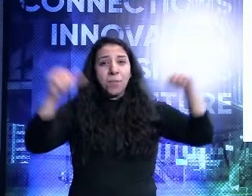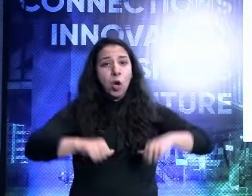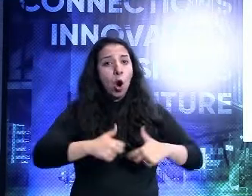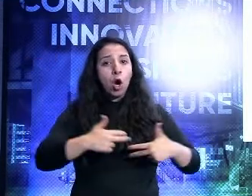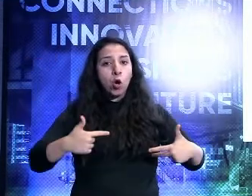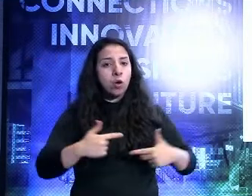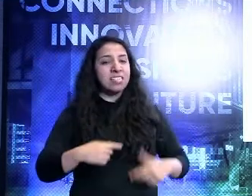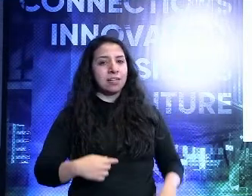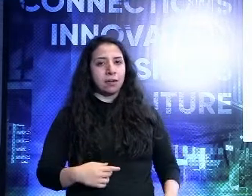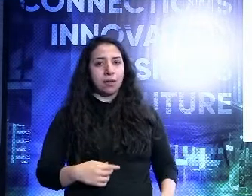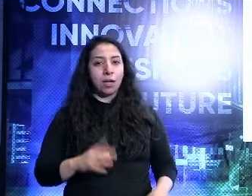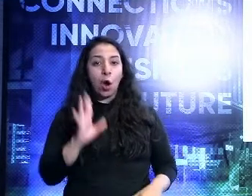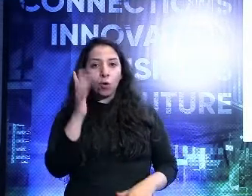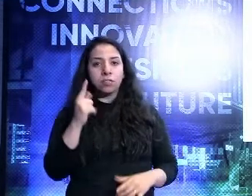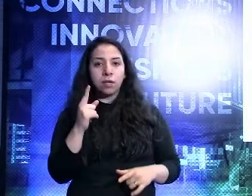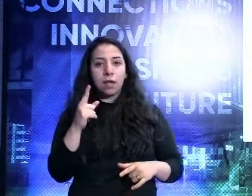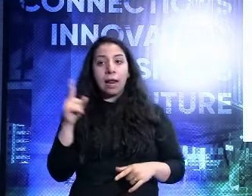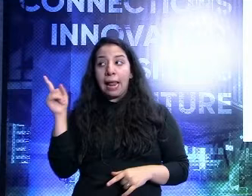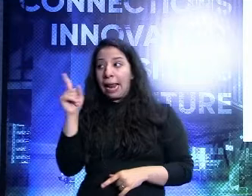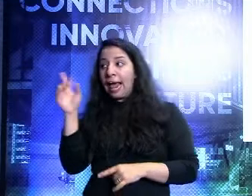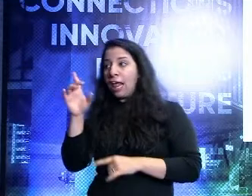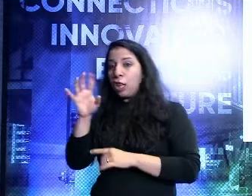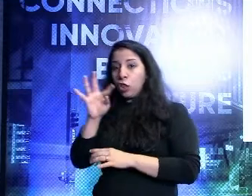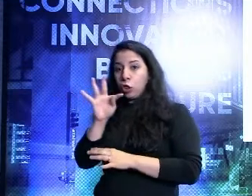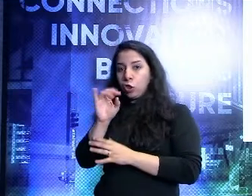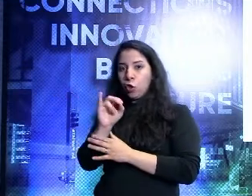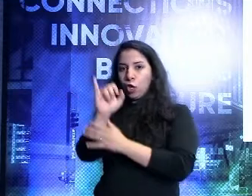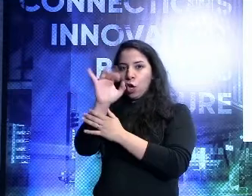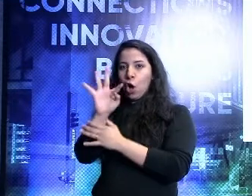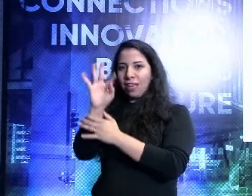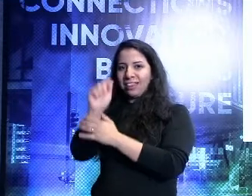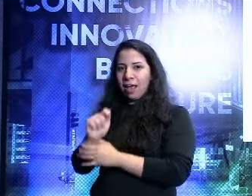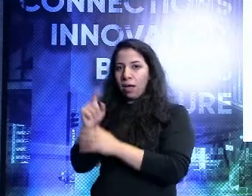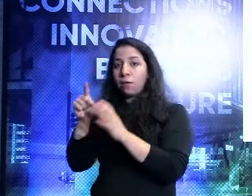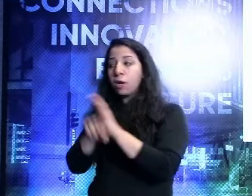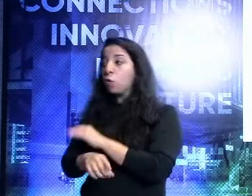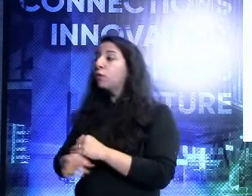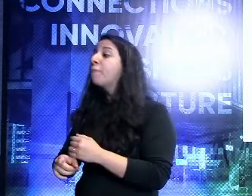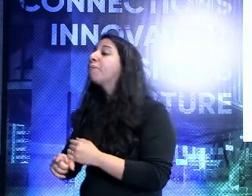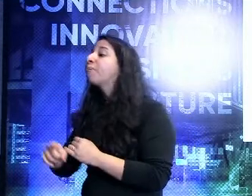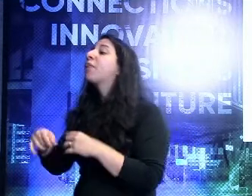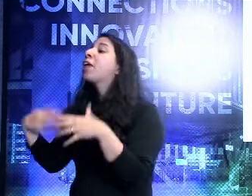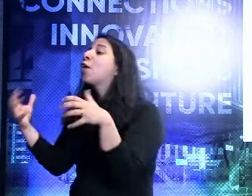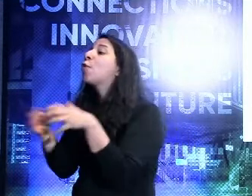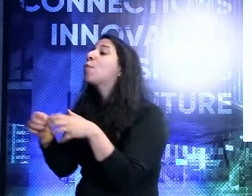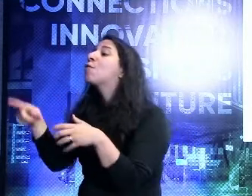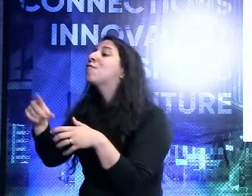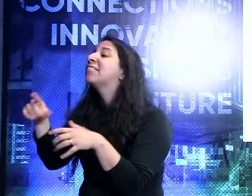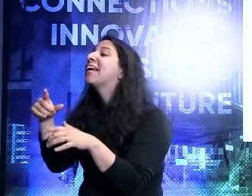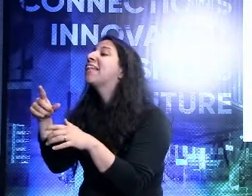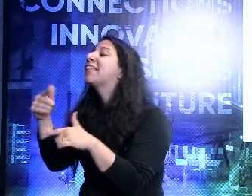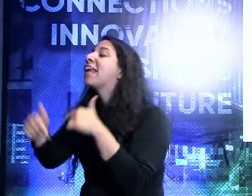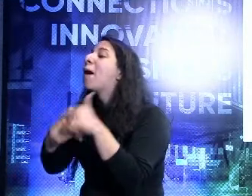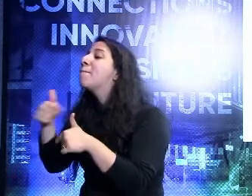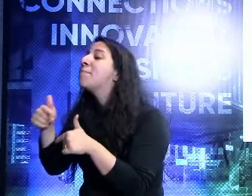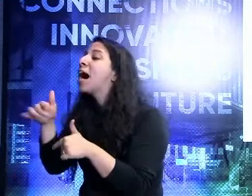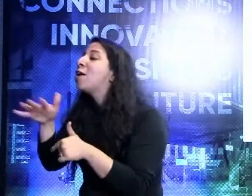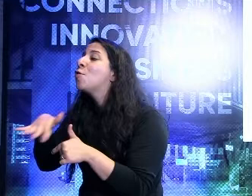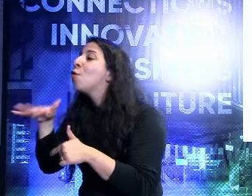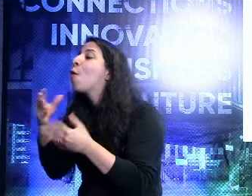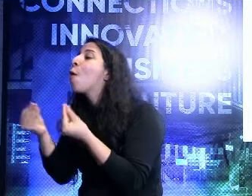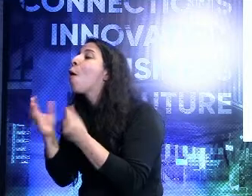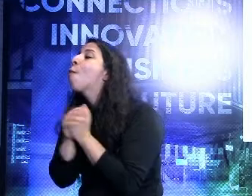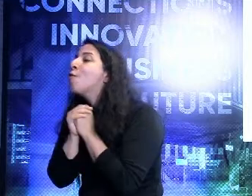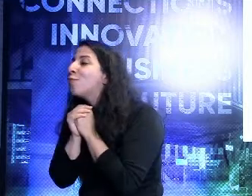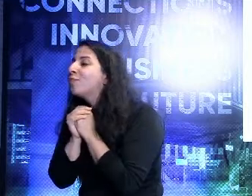aí, Joãozinho, como é que está a sua unidade que é responsável pela funilaria da Toyota? Se o Joãozinho dissesse assim, ó, Taishono, fica de boa,